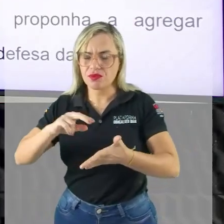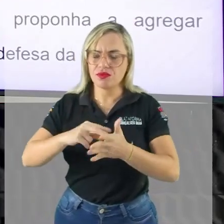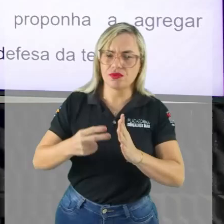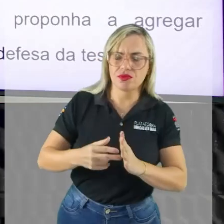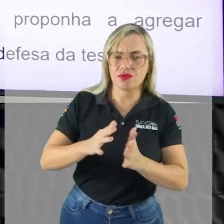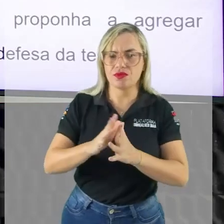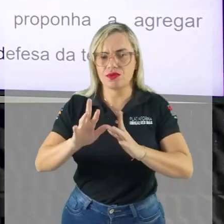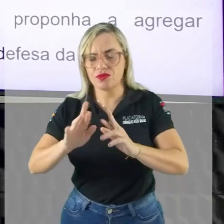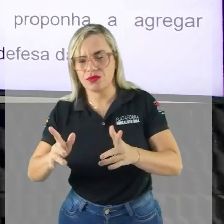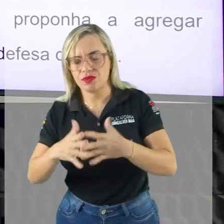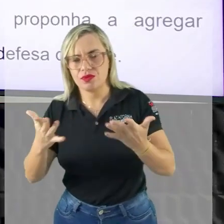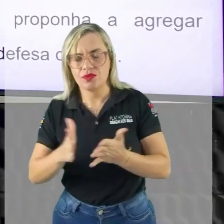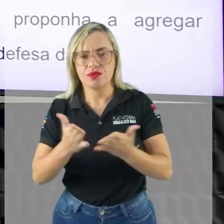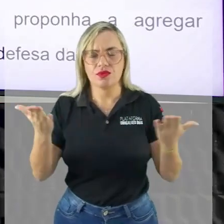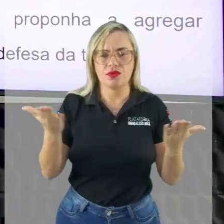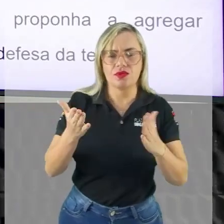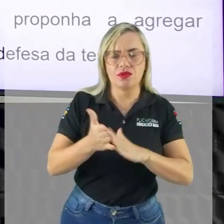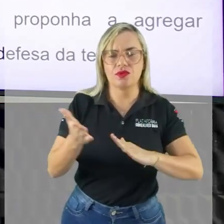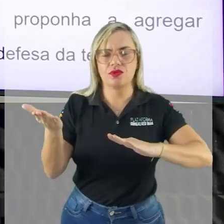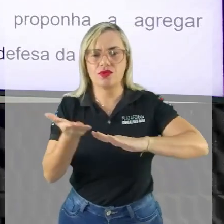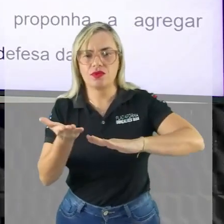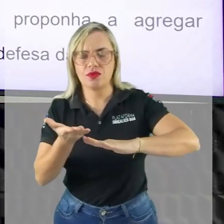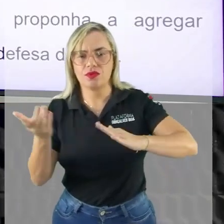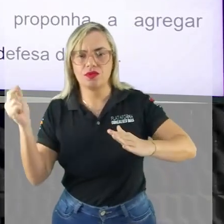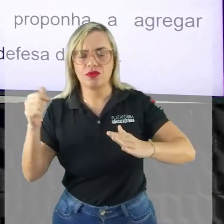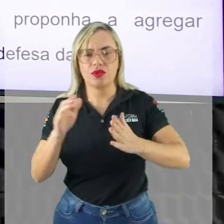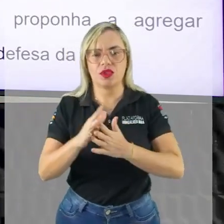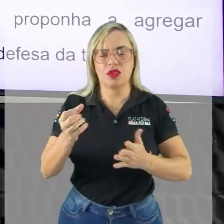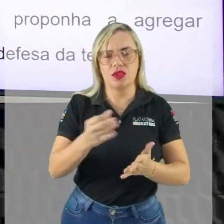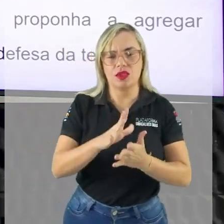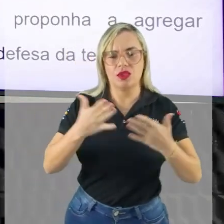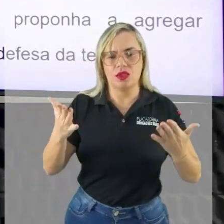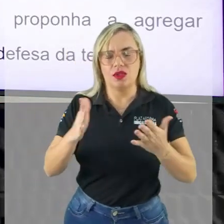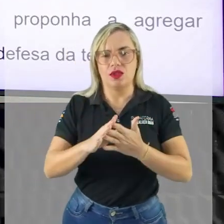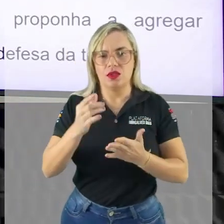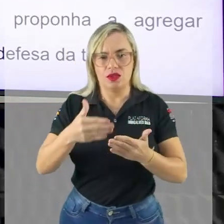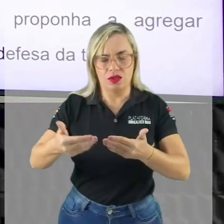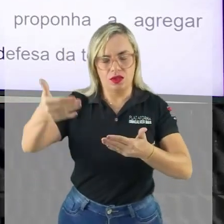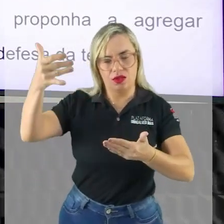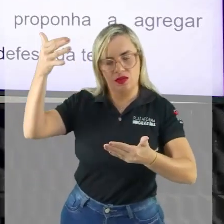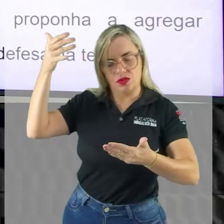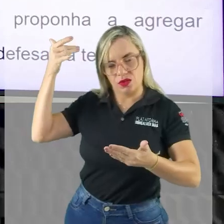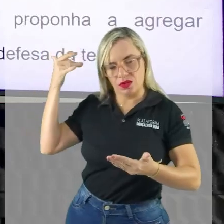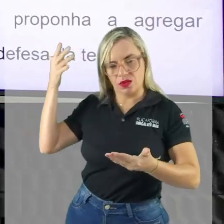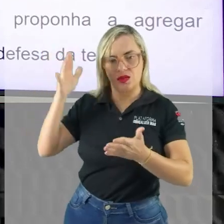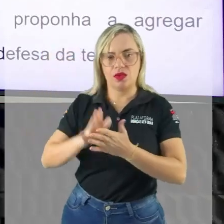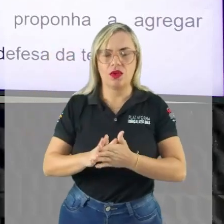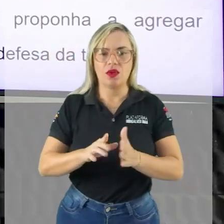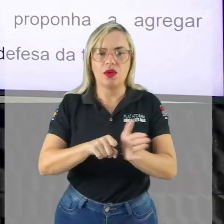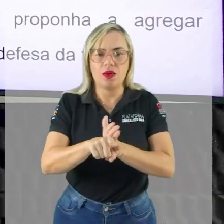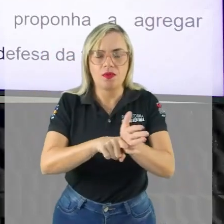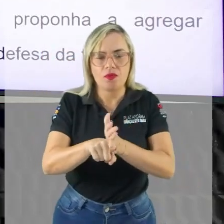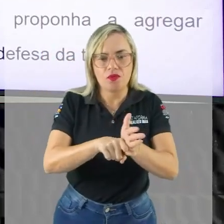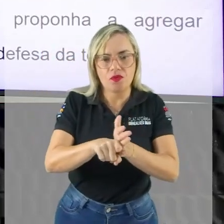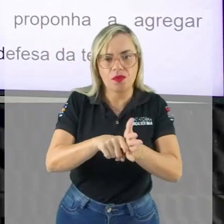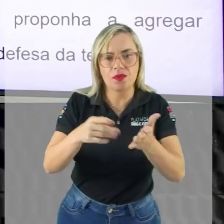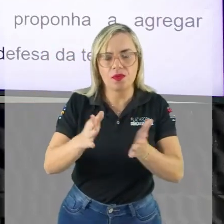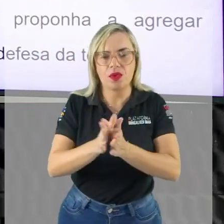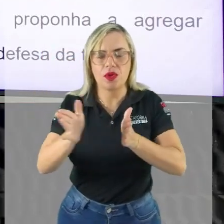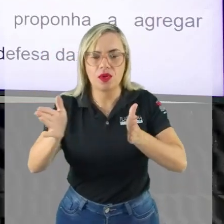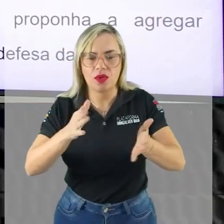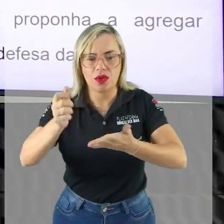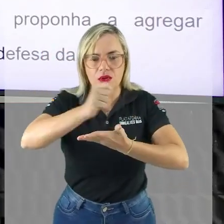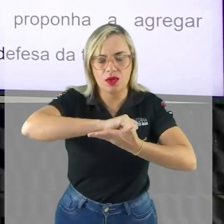não? O hoje, o contemporâneo, o que vai importar é o contemporâneo, mas você vai beber na fonte de uma outra época, justamente